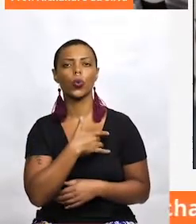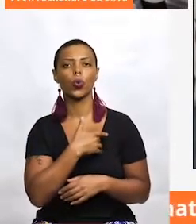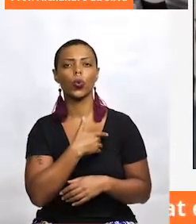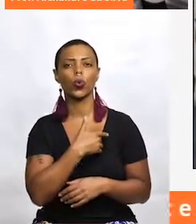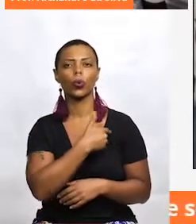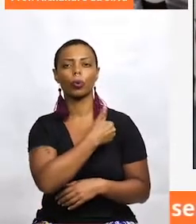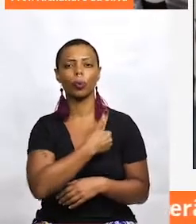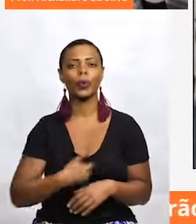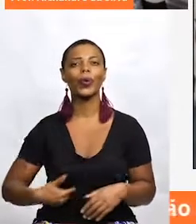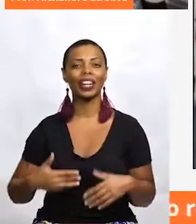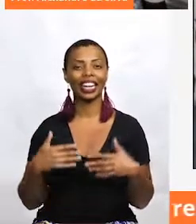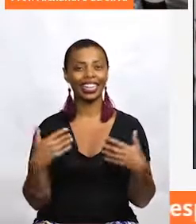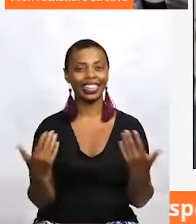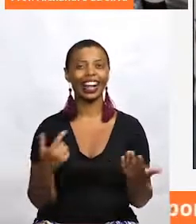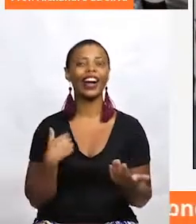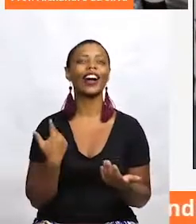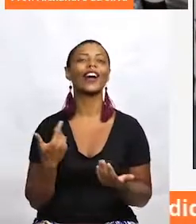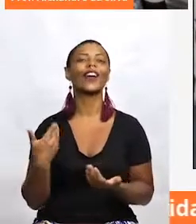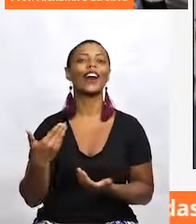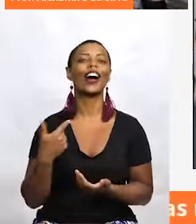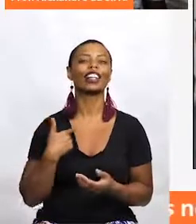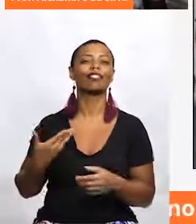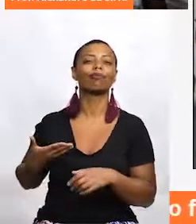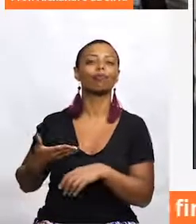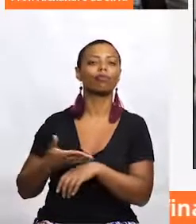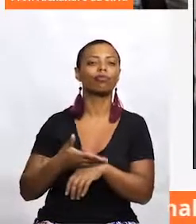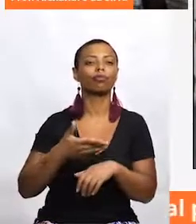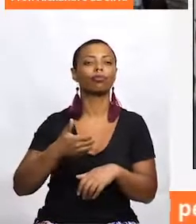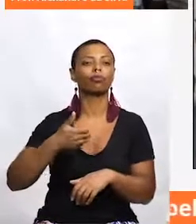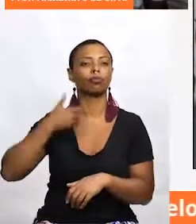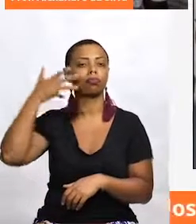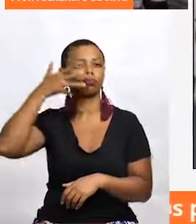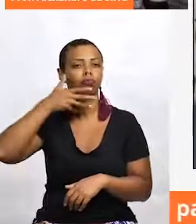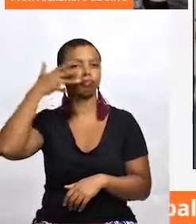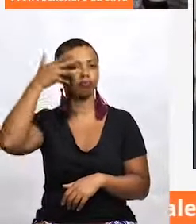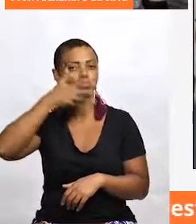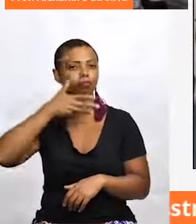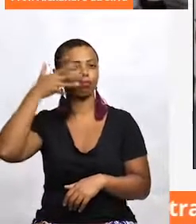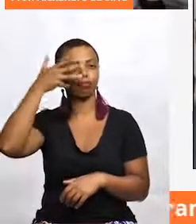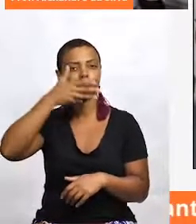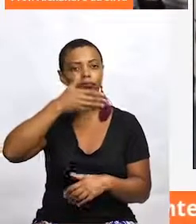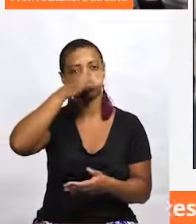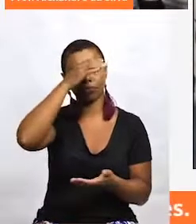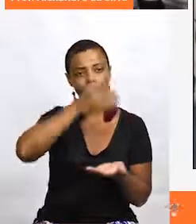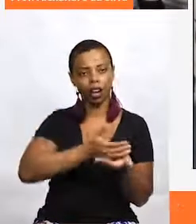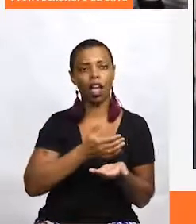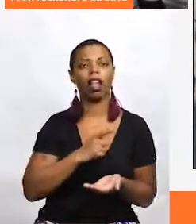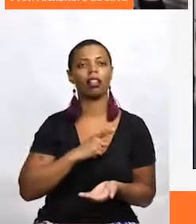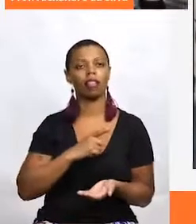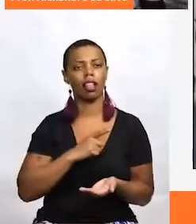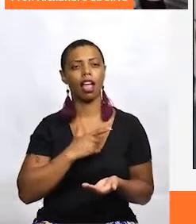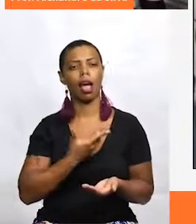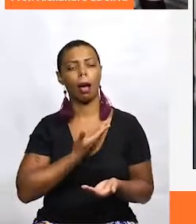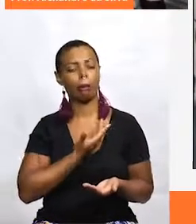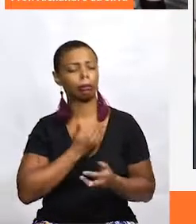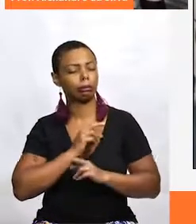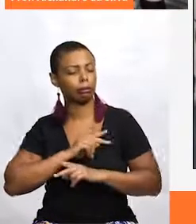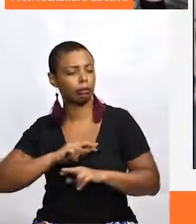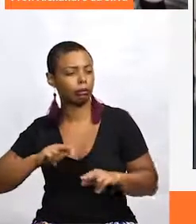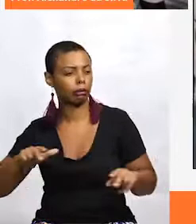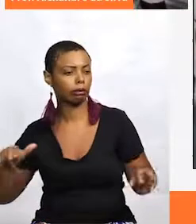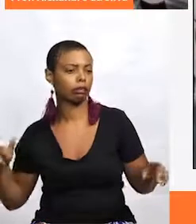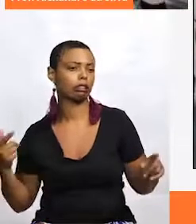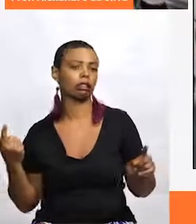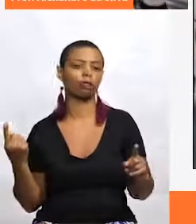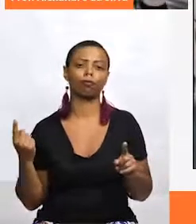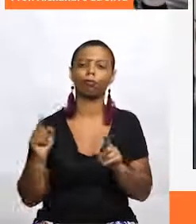empreteceu aí, quando eu fui fazer a defesa, tinham muitos amigos, amigas aí, companheira, enfim, filhas. A